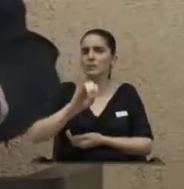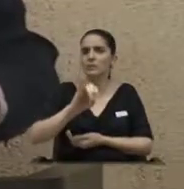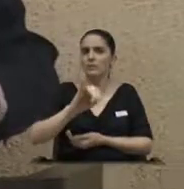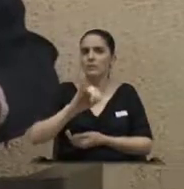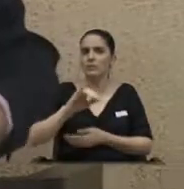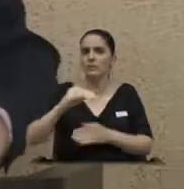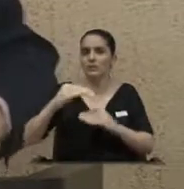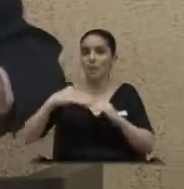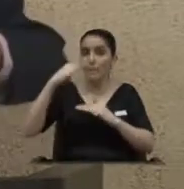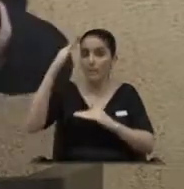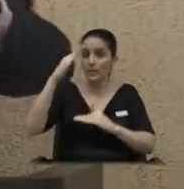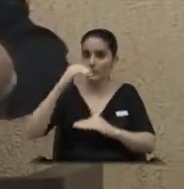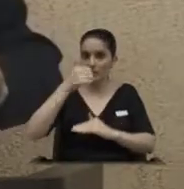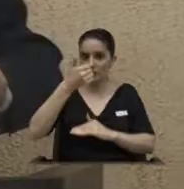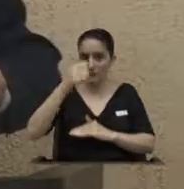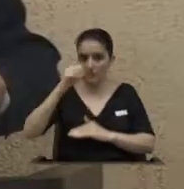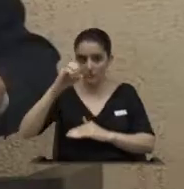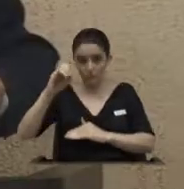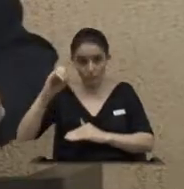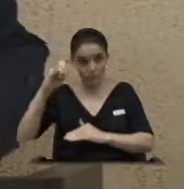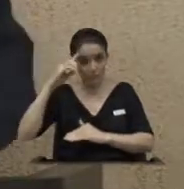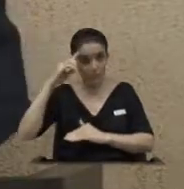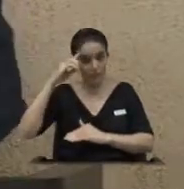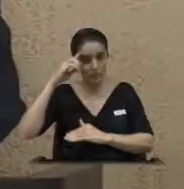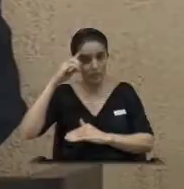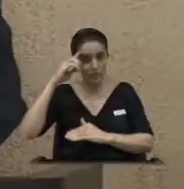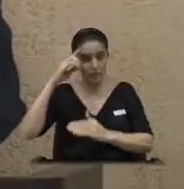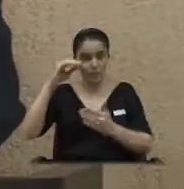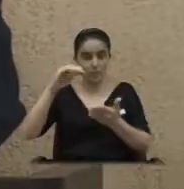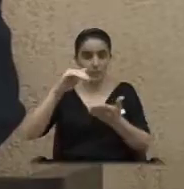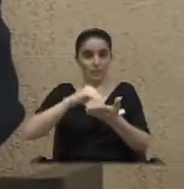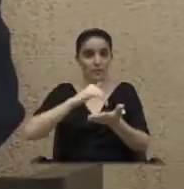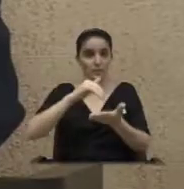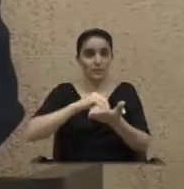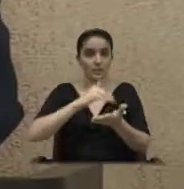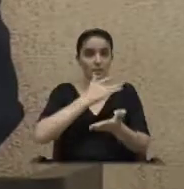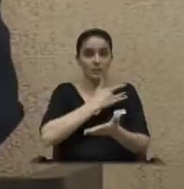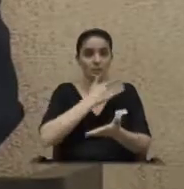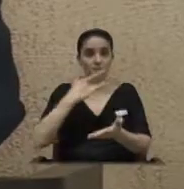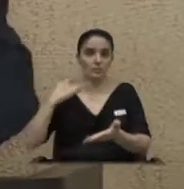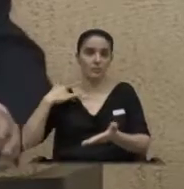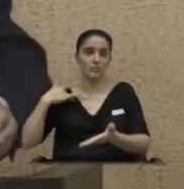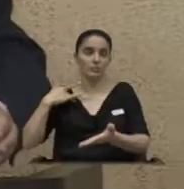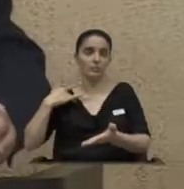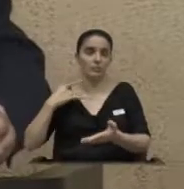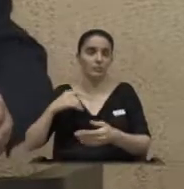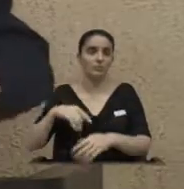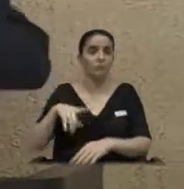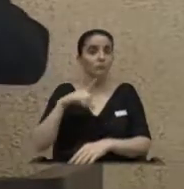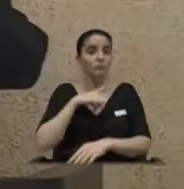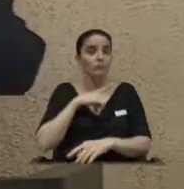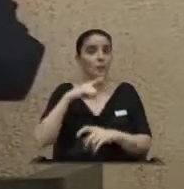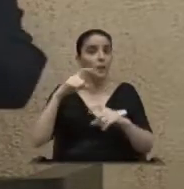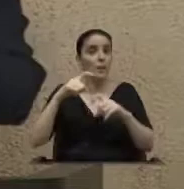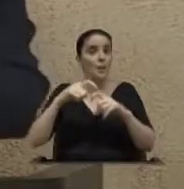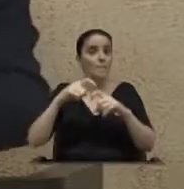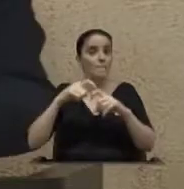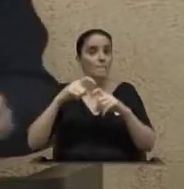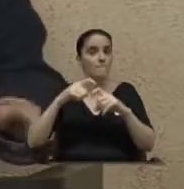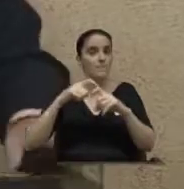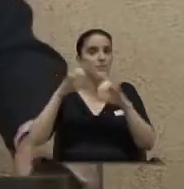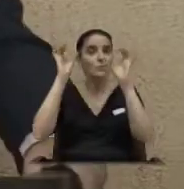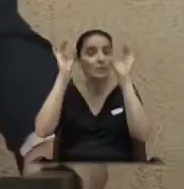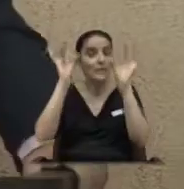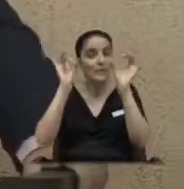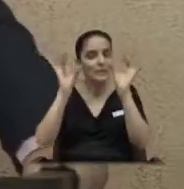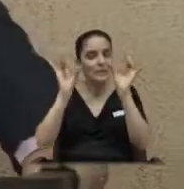180 dias e na Secretaria da Saúde disponibilizasse alguns médicos exclusivamente para